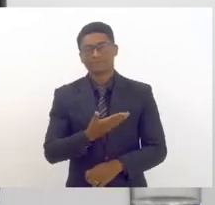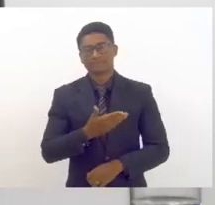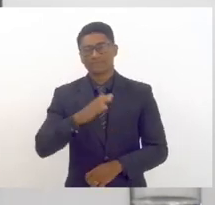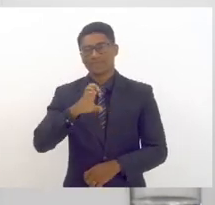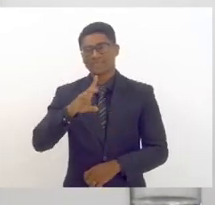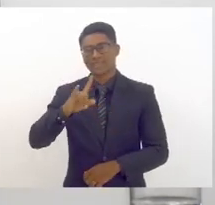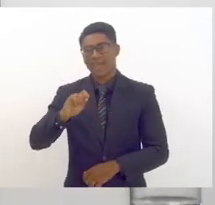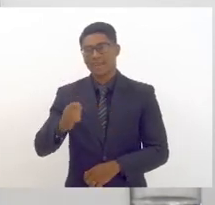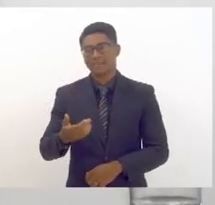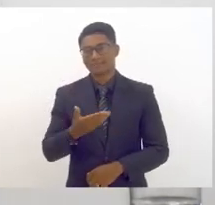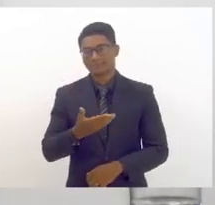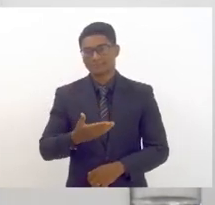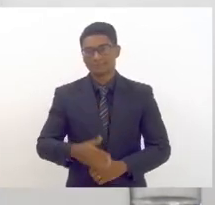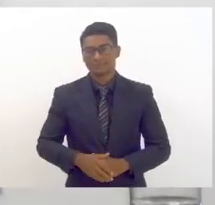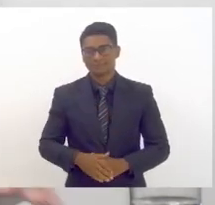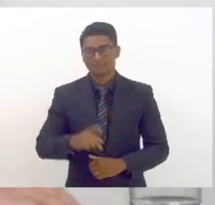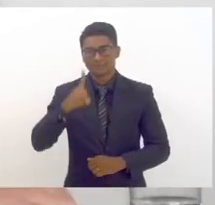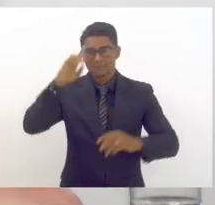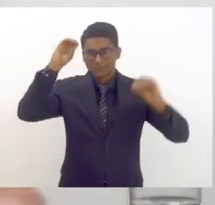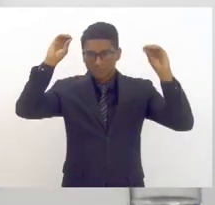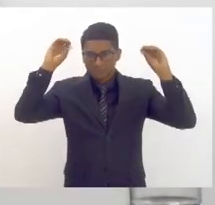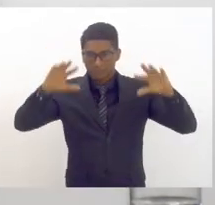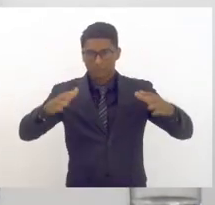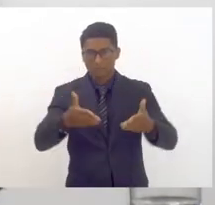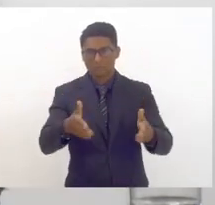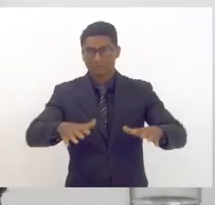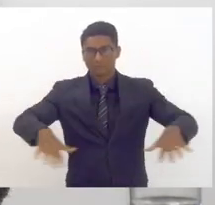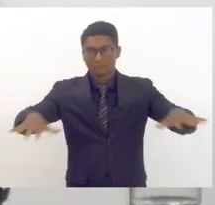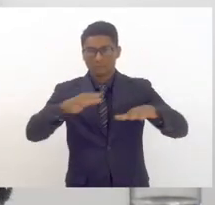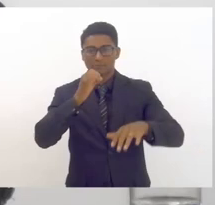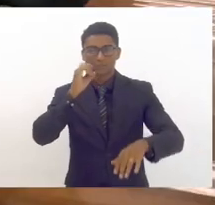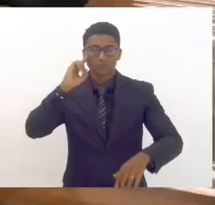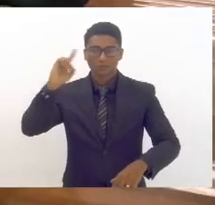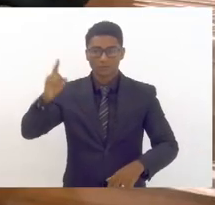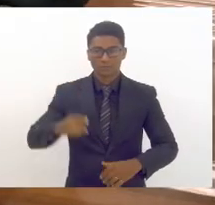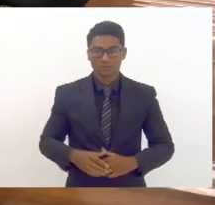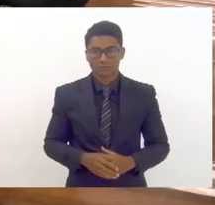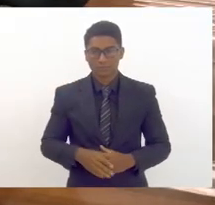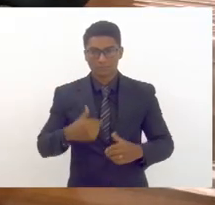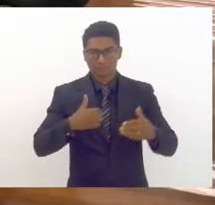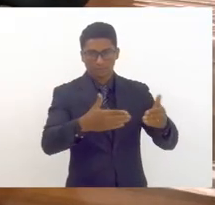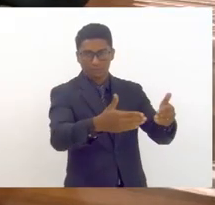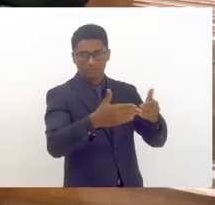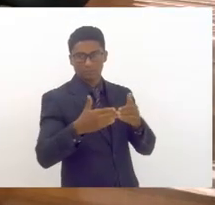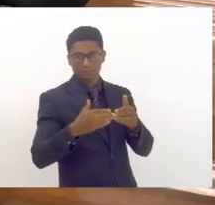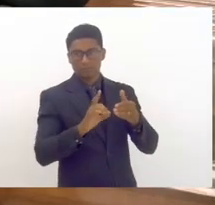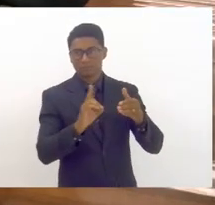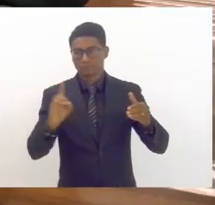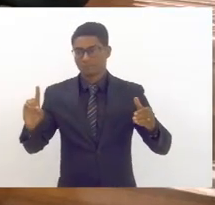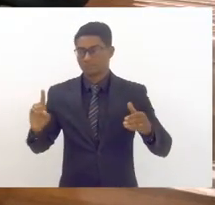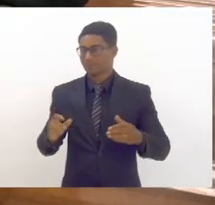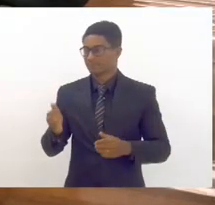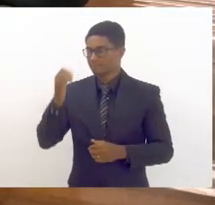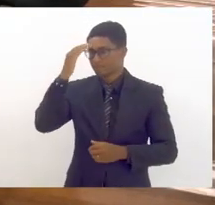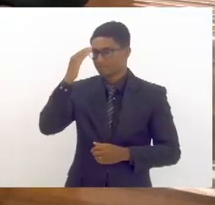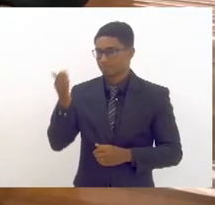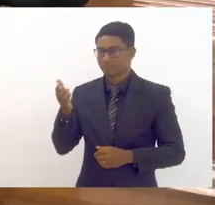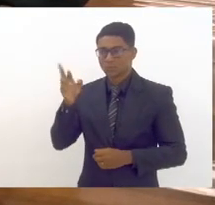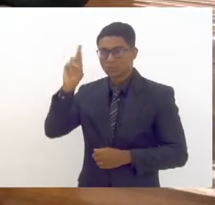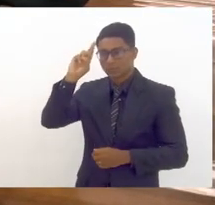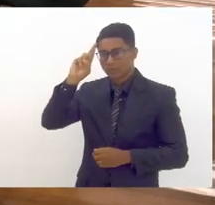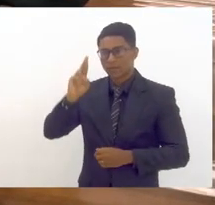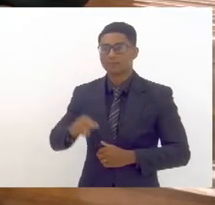nesta grande comissão. Que Deus abençoe a todos. Um bom dia para todos. Obrigado. Obrigado, me dá deputado. Licença. Obrigado, deputado Rosenberg. Já